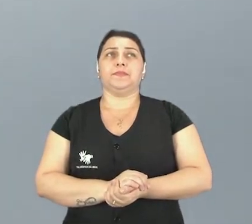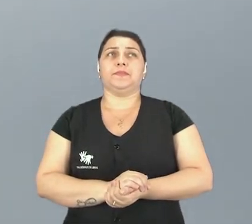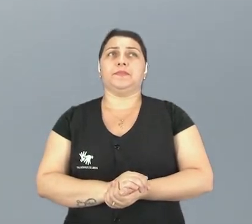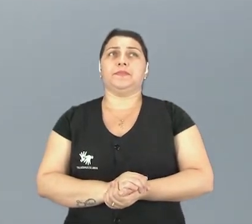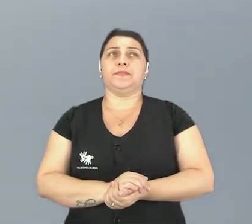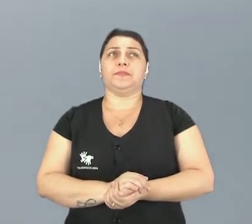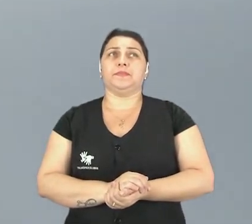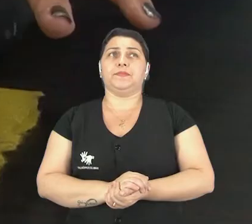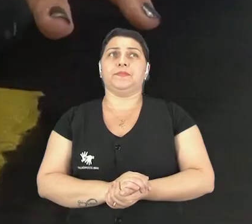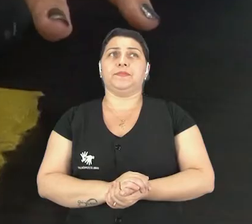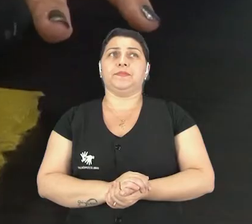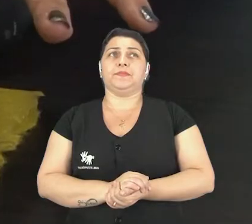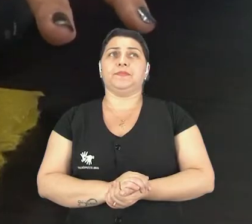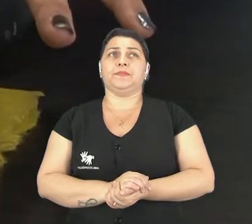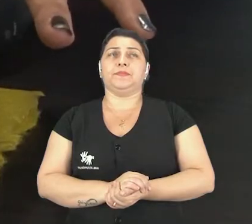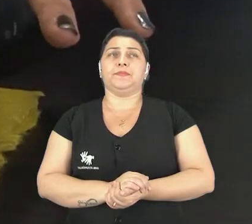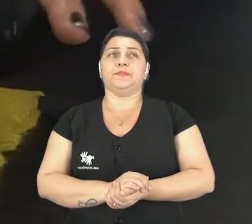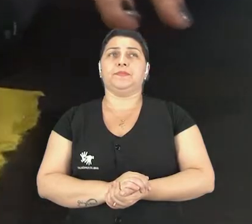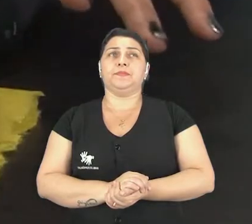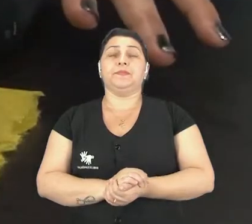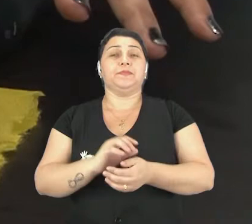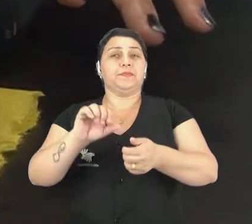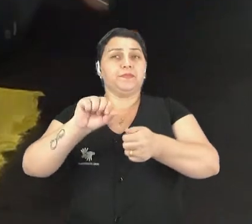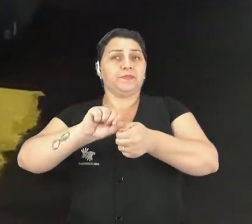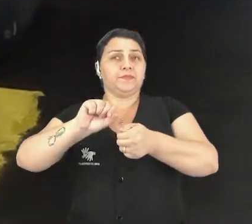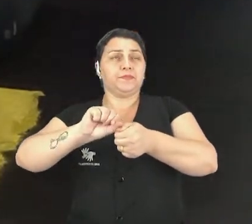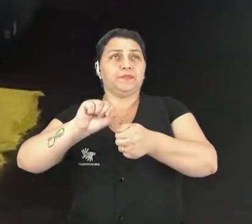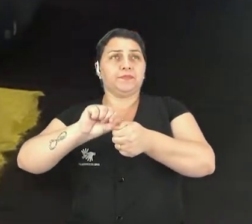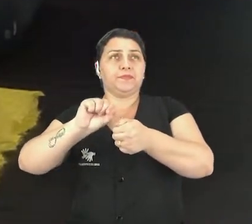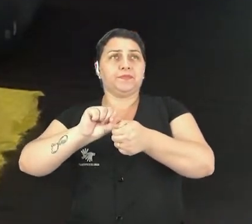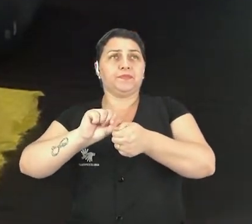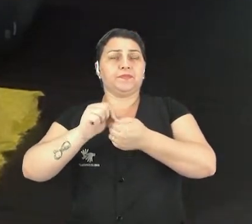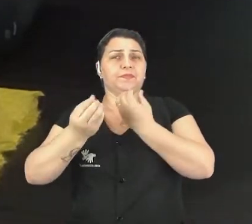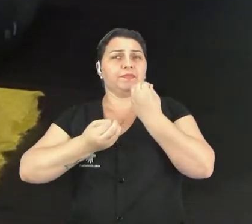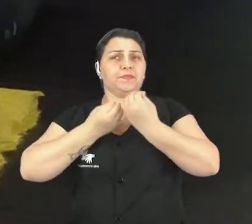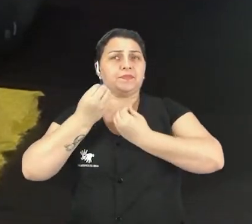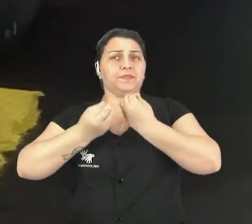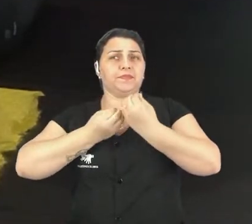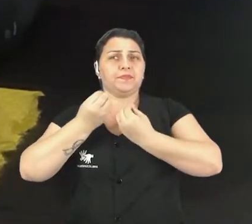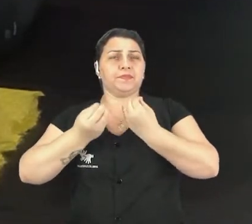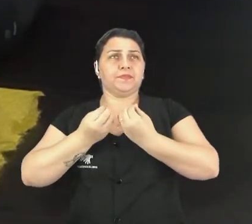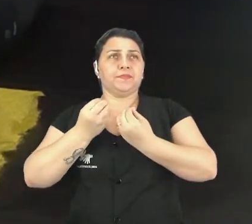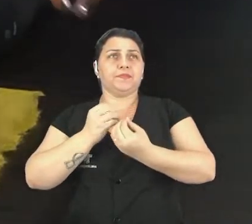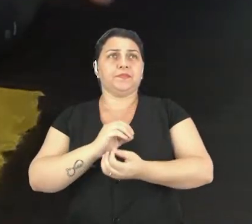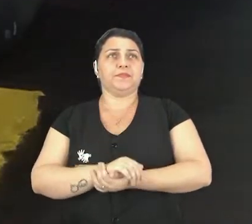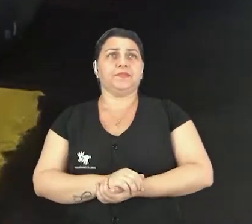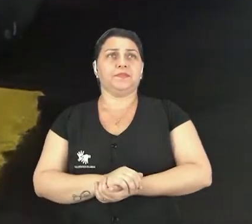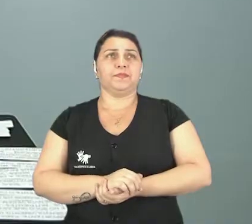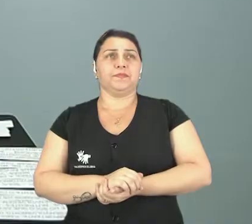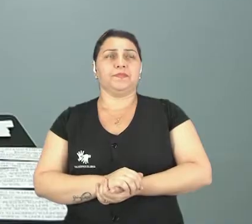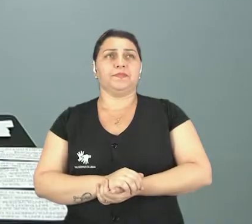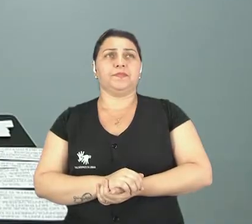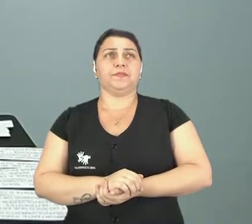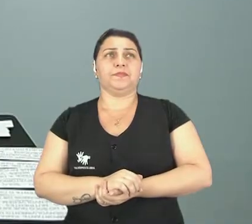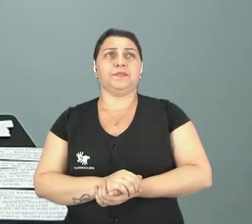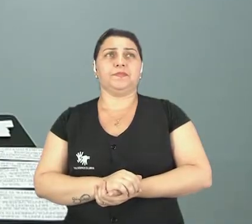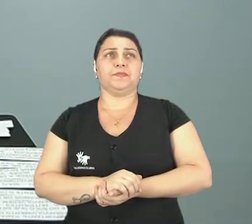Então, esse solo aqui, ele é feito, né? Ele tem aqui o